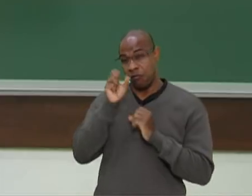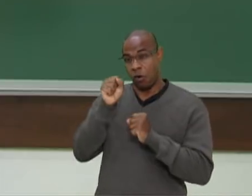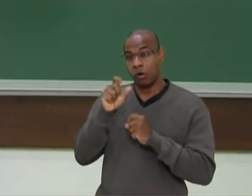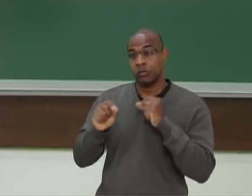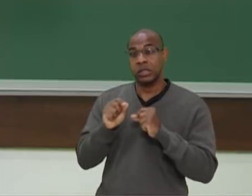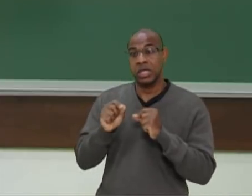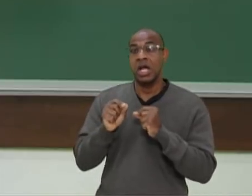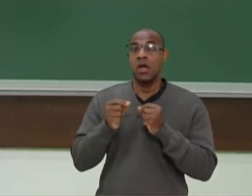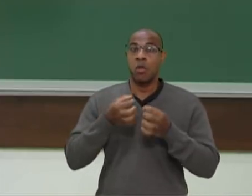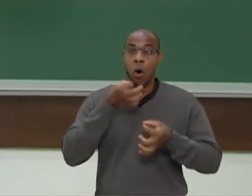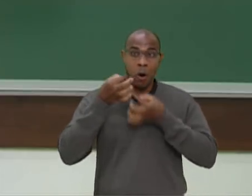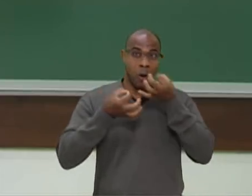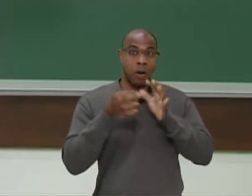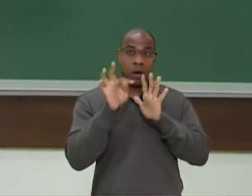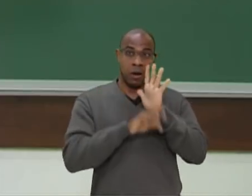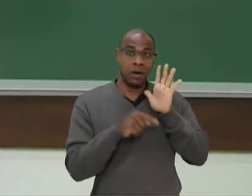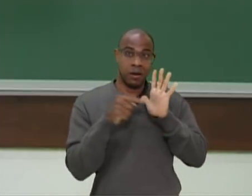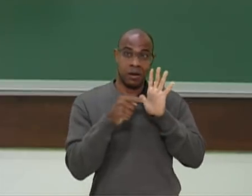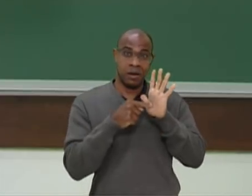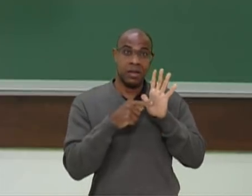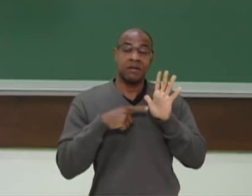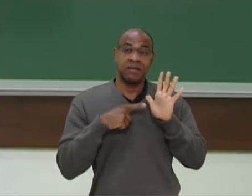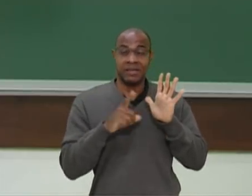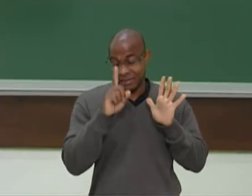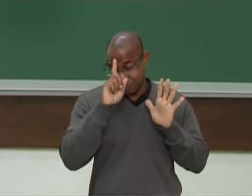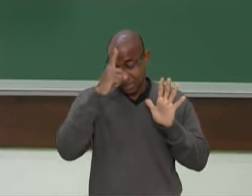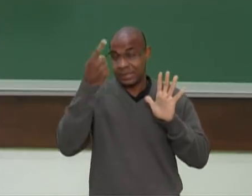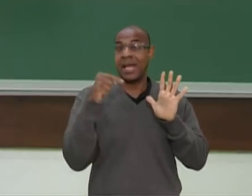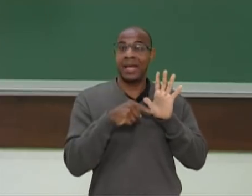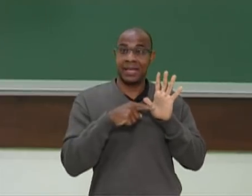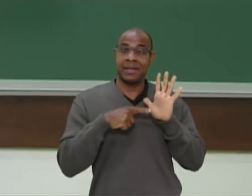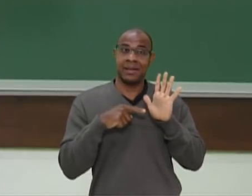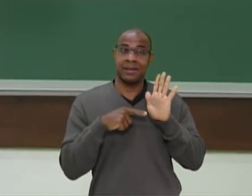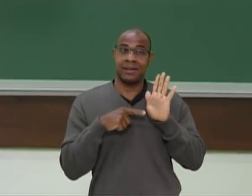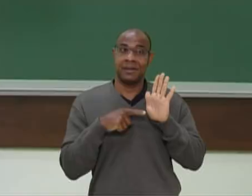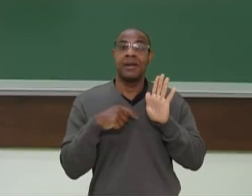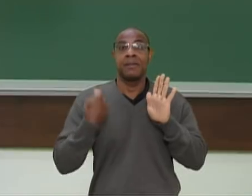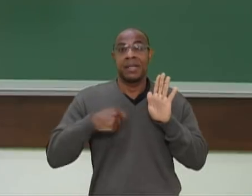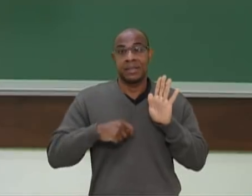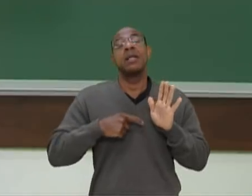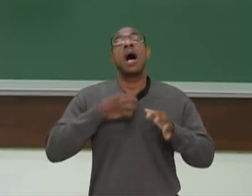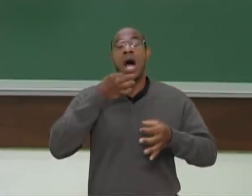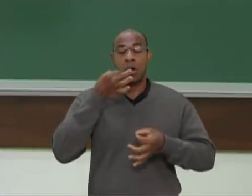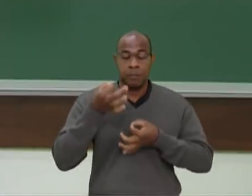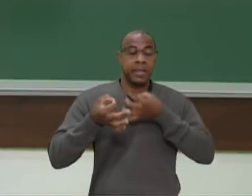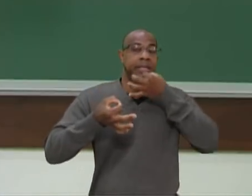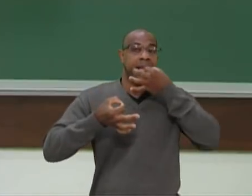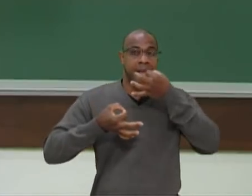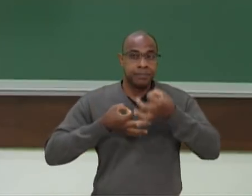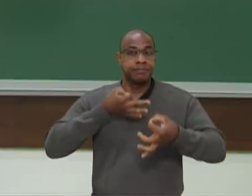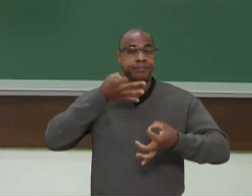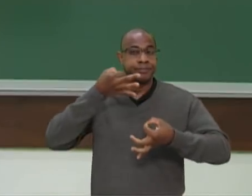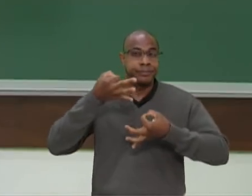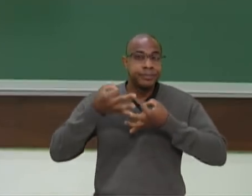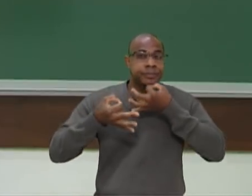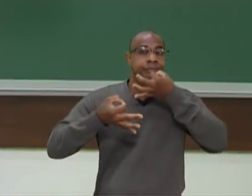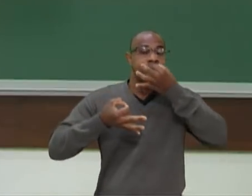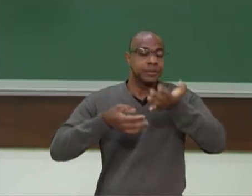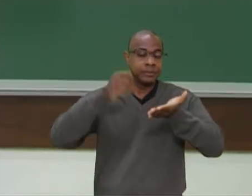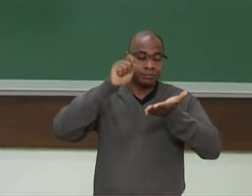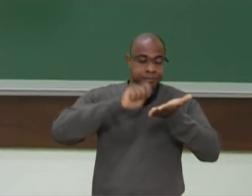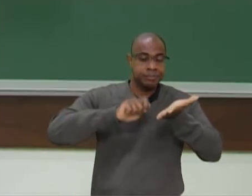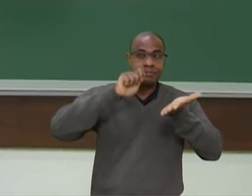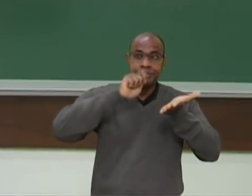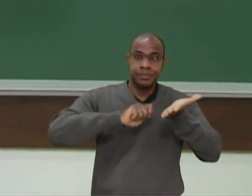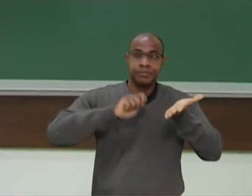de opinião é porque ele vai defender uma ideia, e essa ideia ele tem que ter argumentação, e nessa argumentação ele tem que